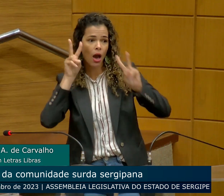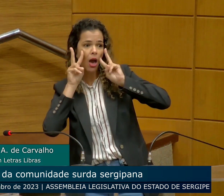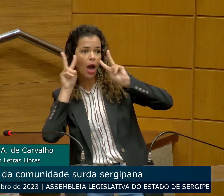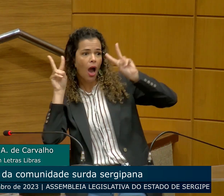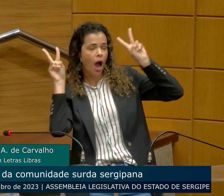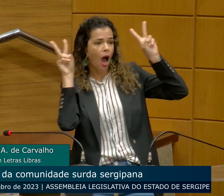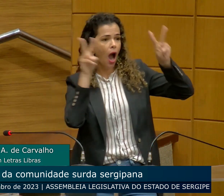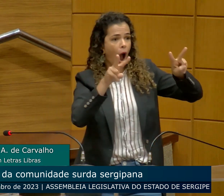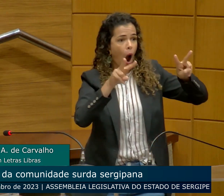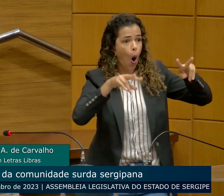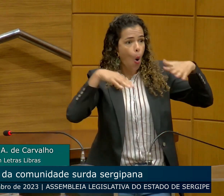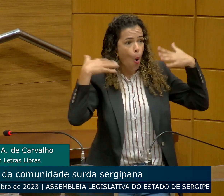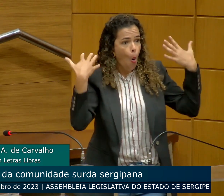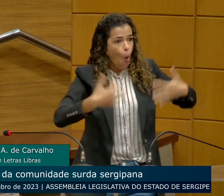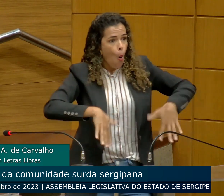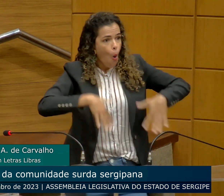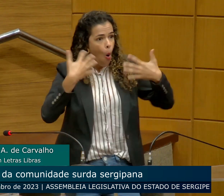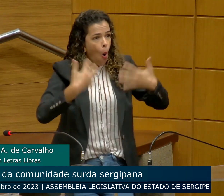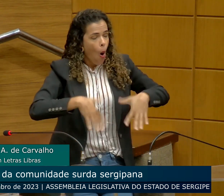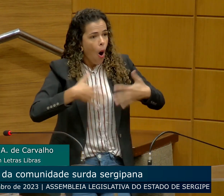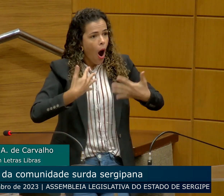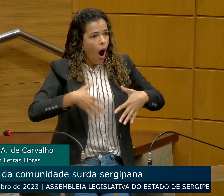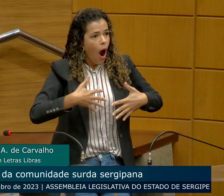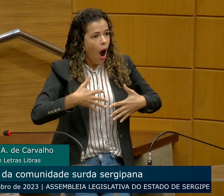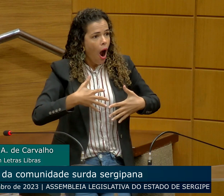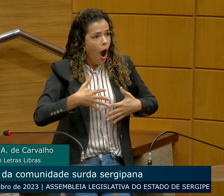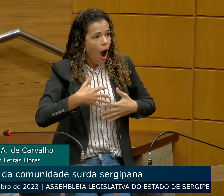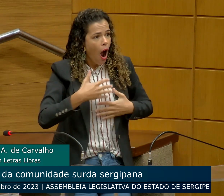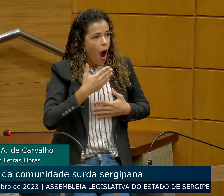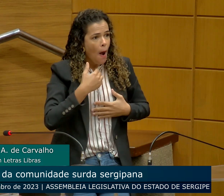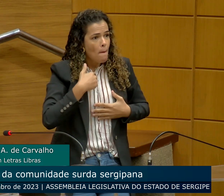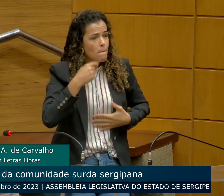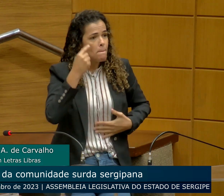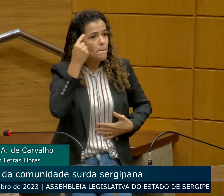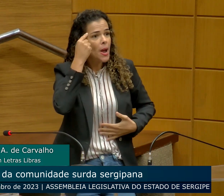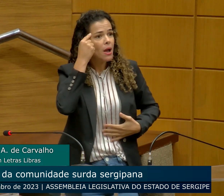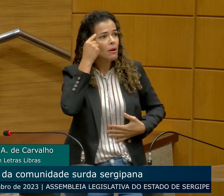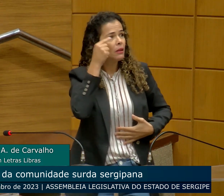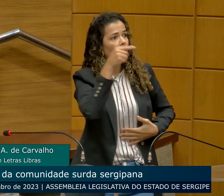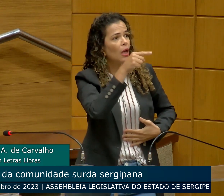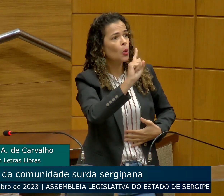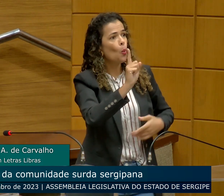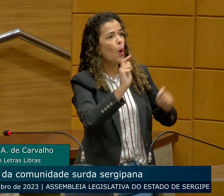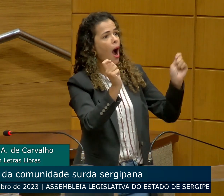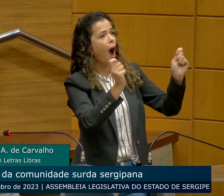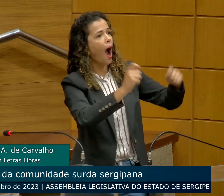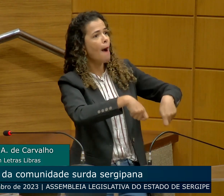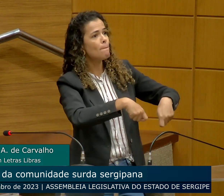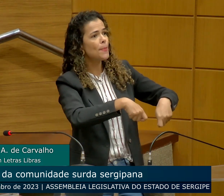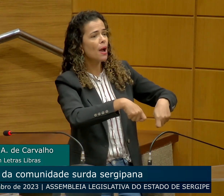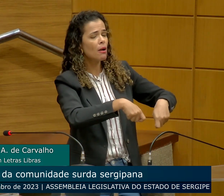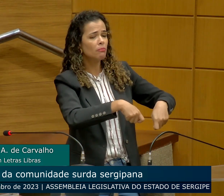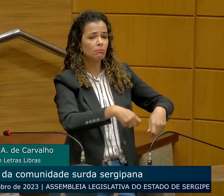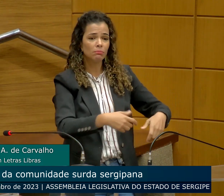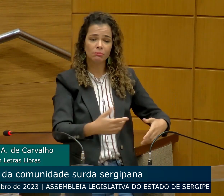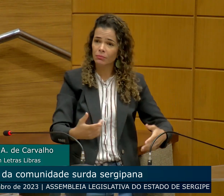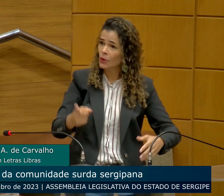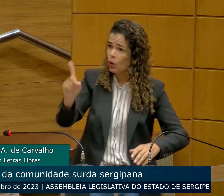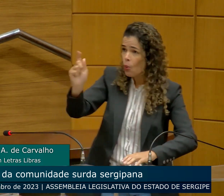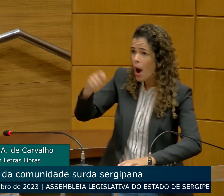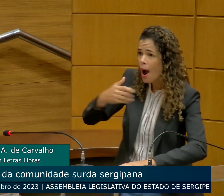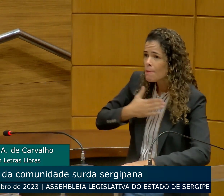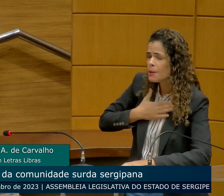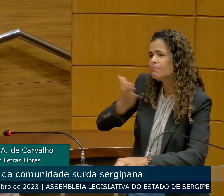aqui para a sociedade. Eu quero visibilidade, eu quero que os ouvintes olhem para mim e pensem, ah, ela não